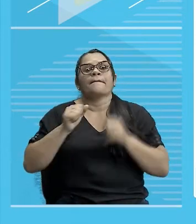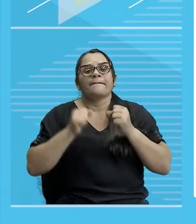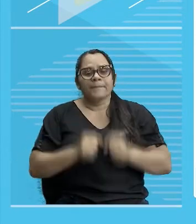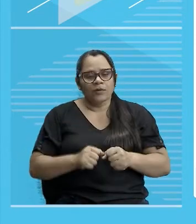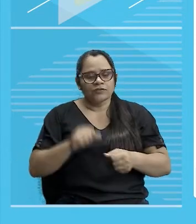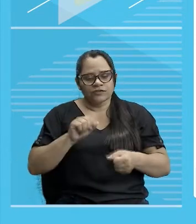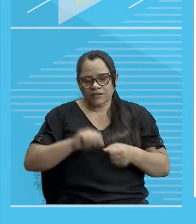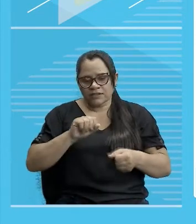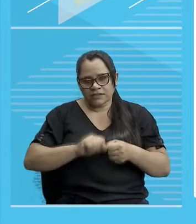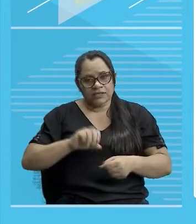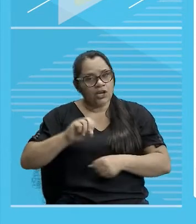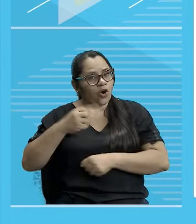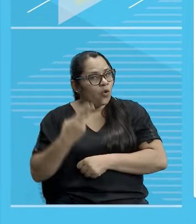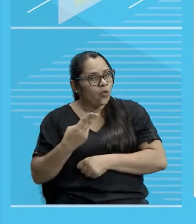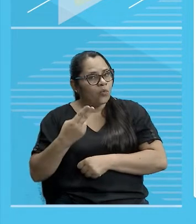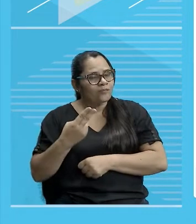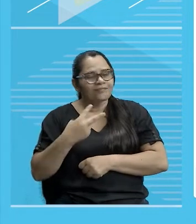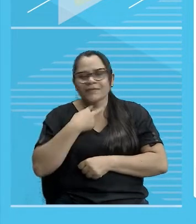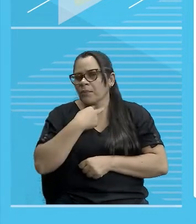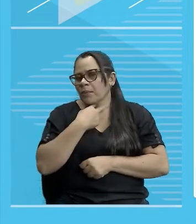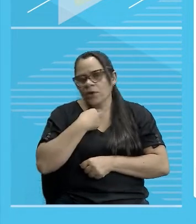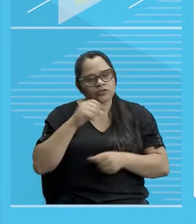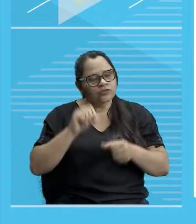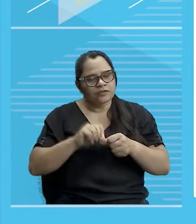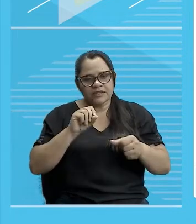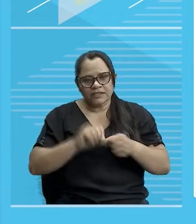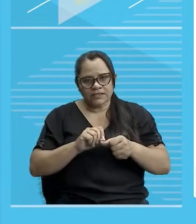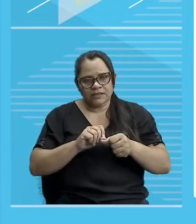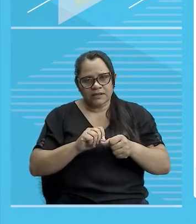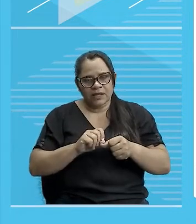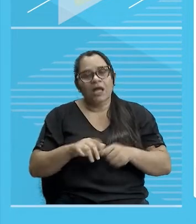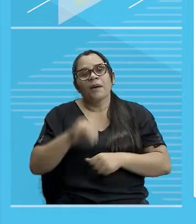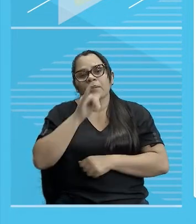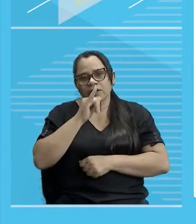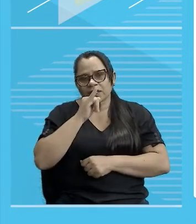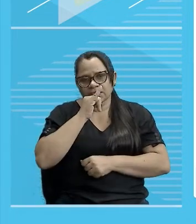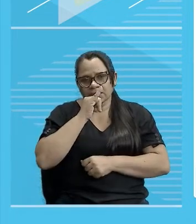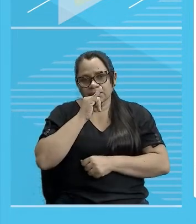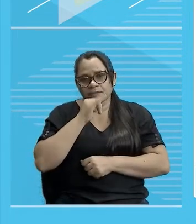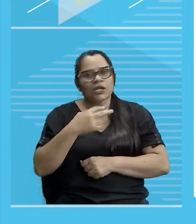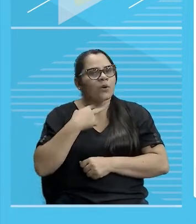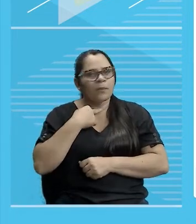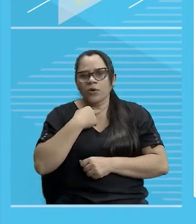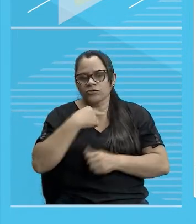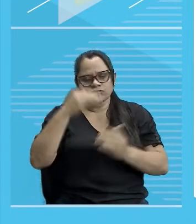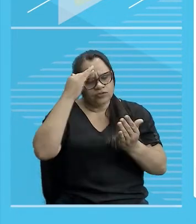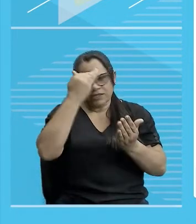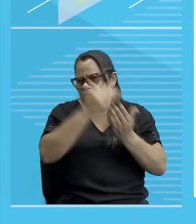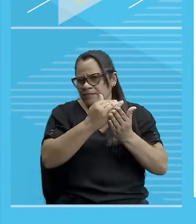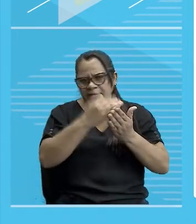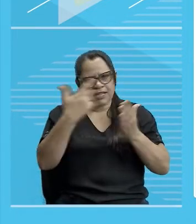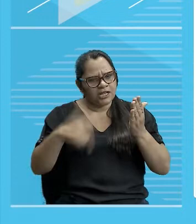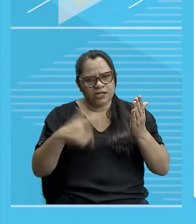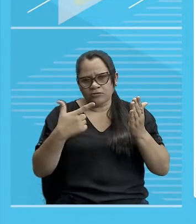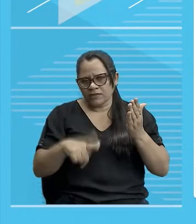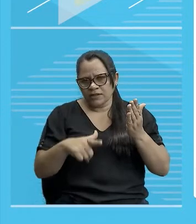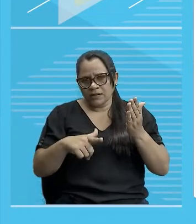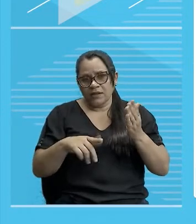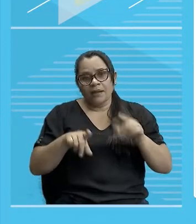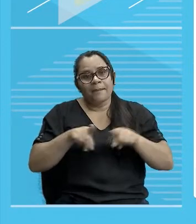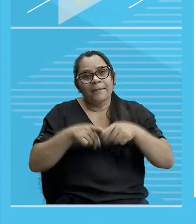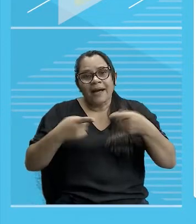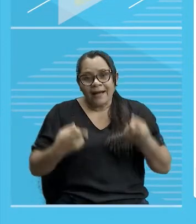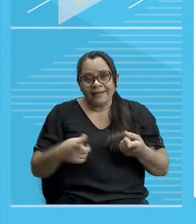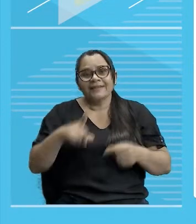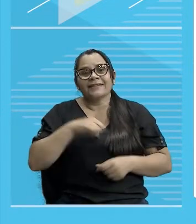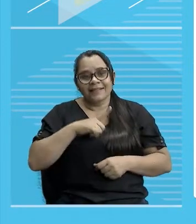o você não pode desrespeitar o seu colar mas isso aí já é algo Óbvio mas tem que ter na lei